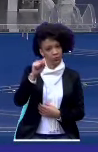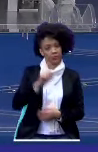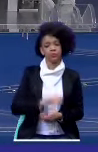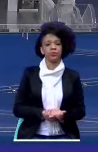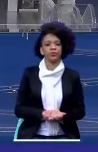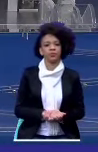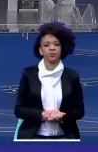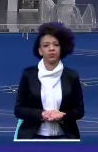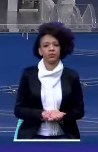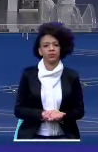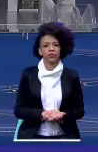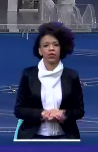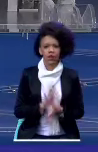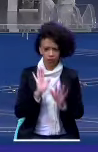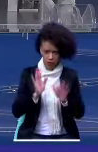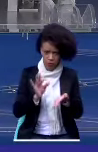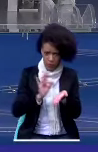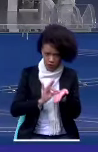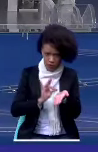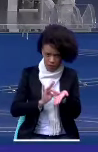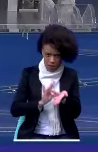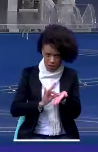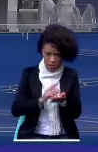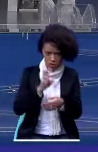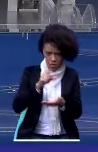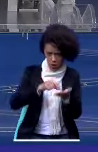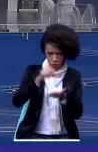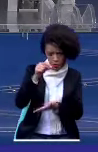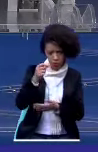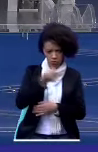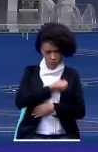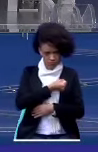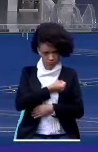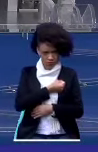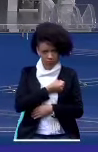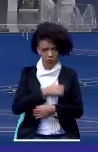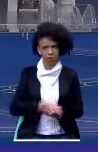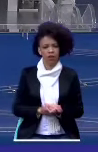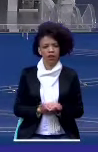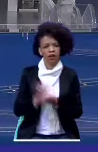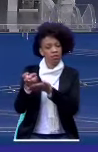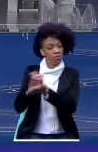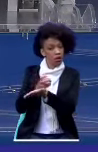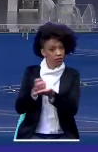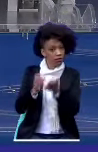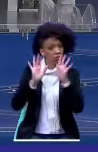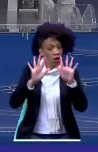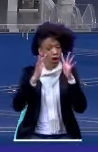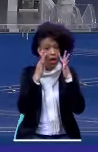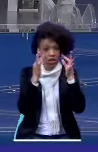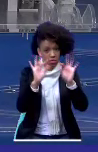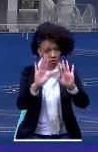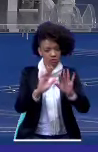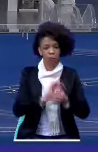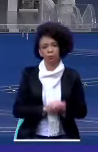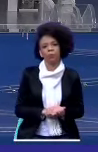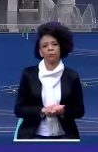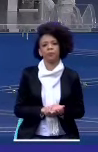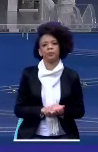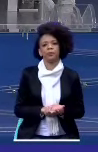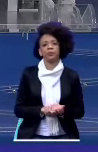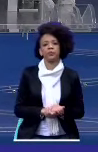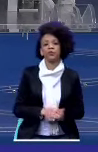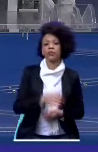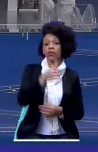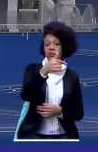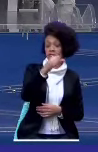58. Vamos confirmar as cinco dezenas sorteadas no concurso 5.348 da quina. Confira